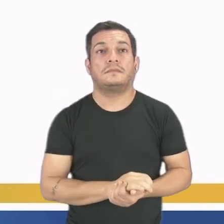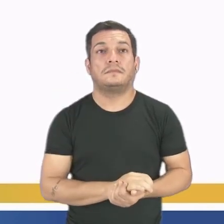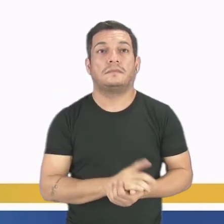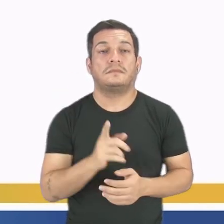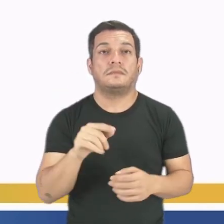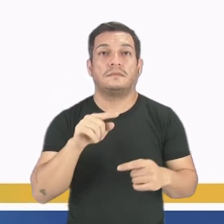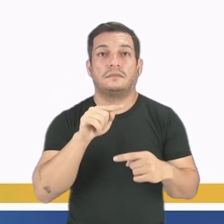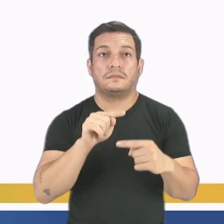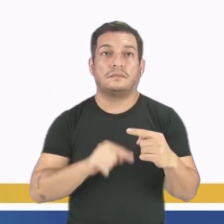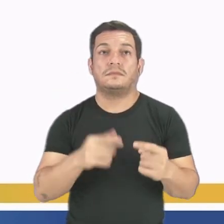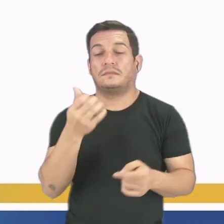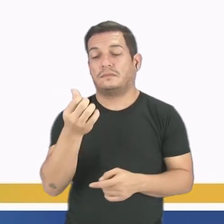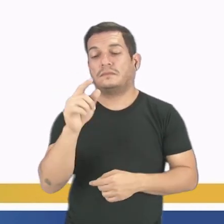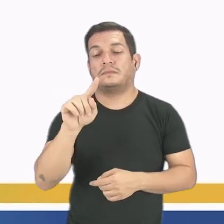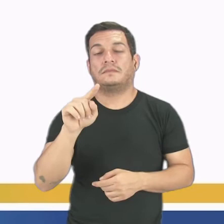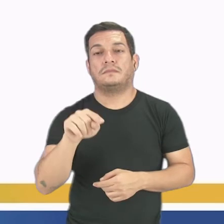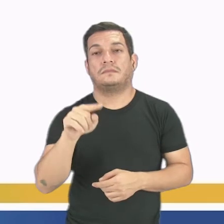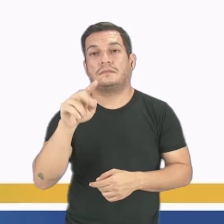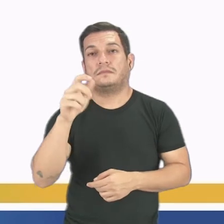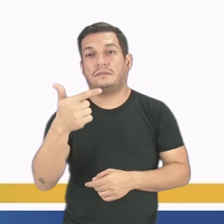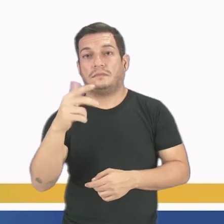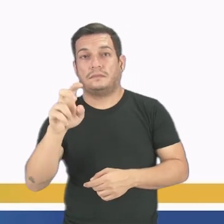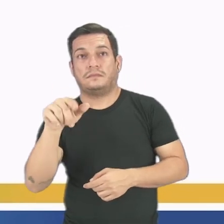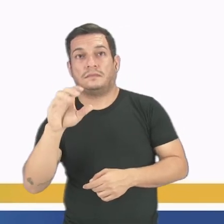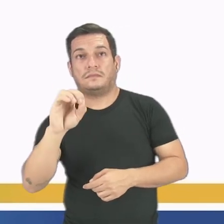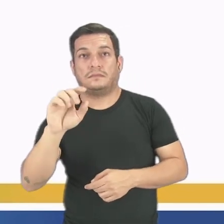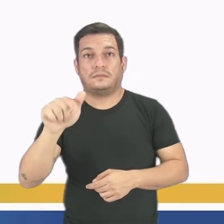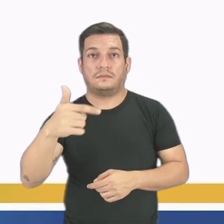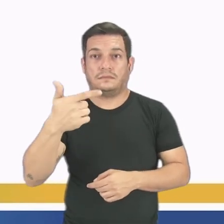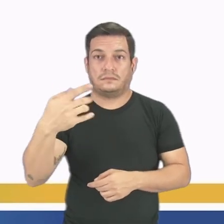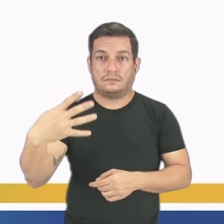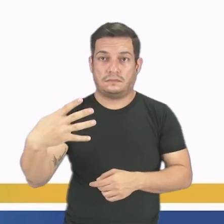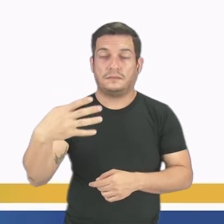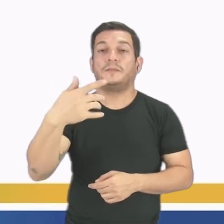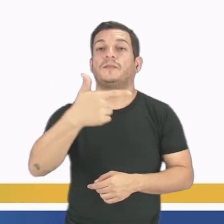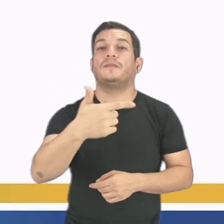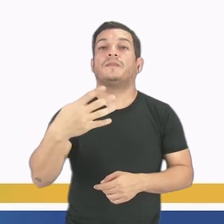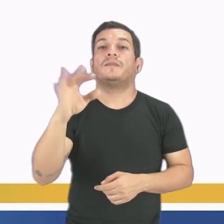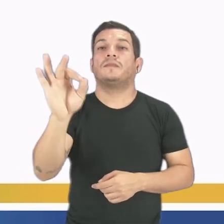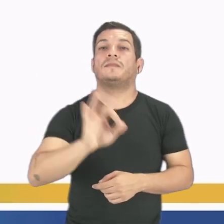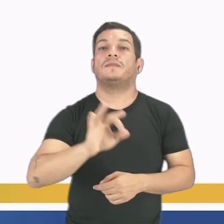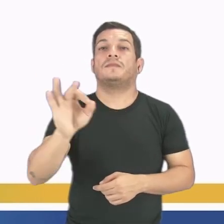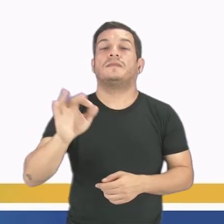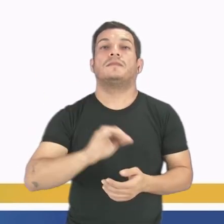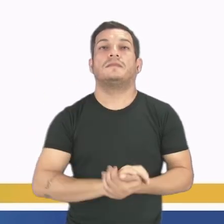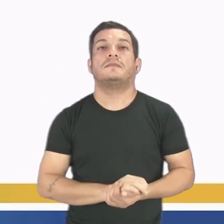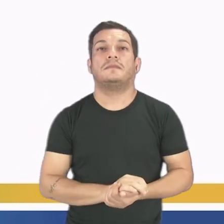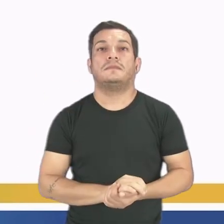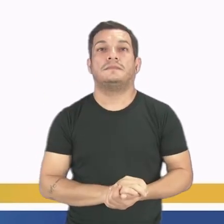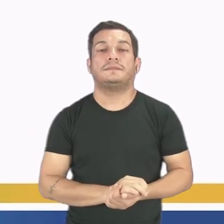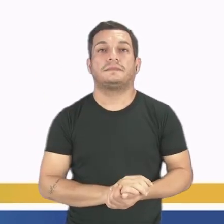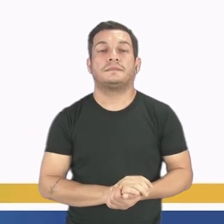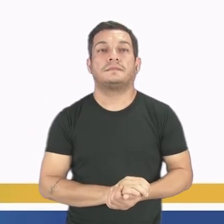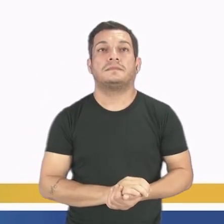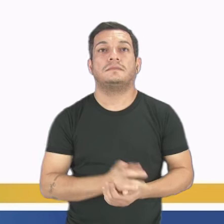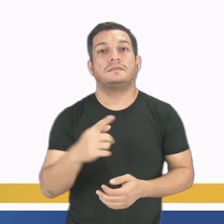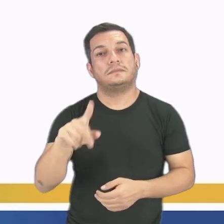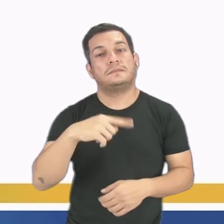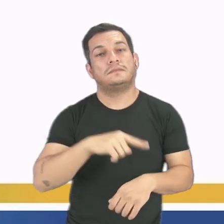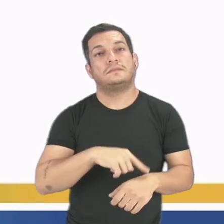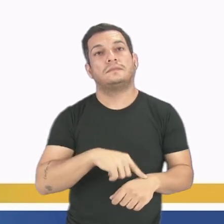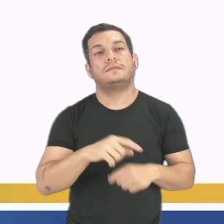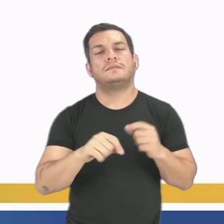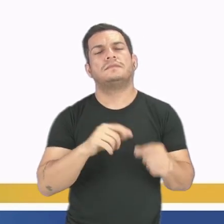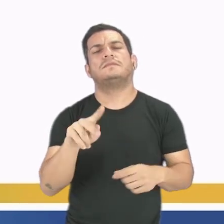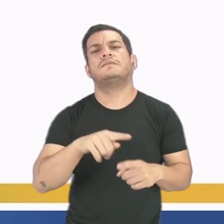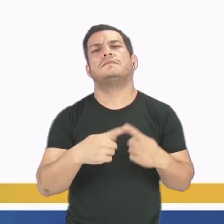a divisão de 6 por 25 é igual a 0,24, ou seja, 24%. E aí você, nesse exato momento, está